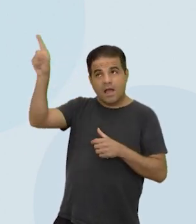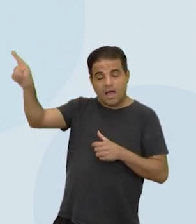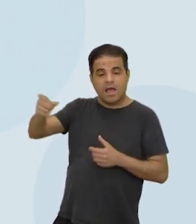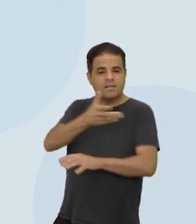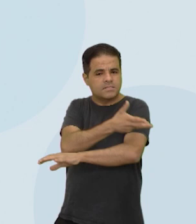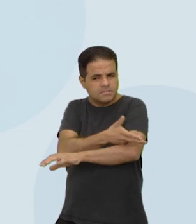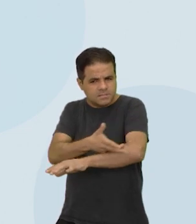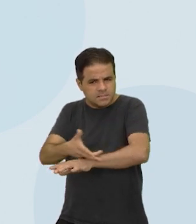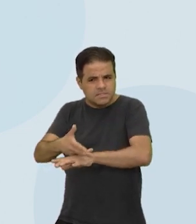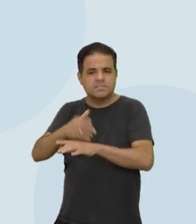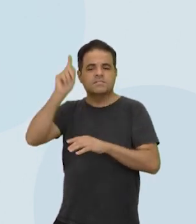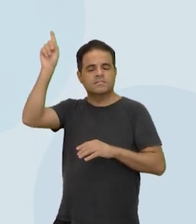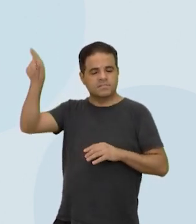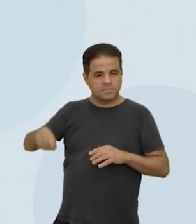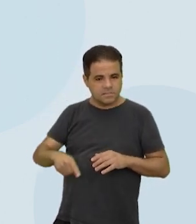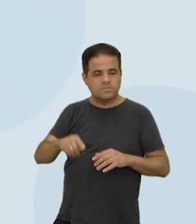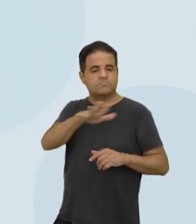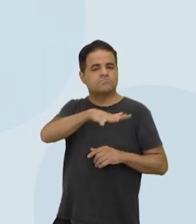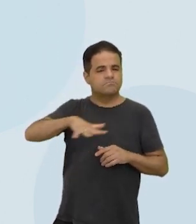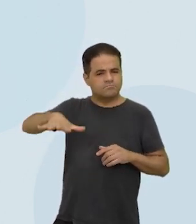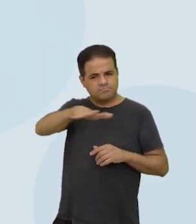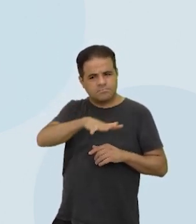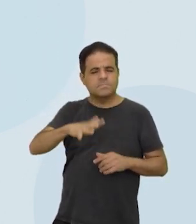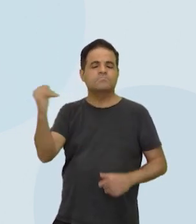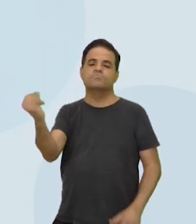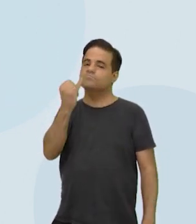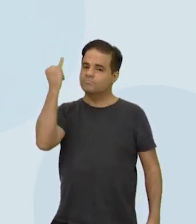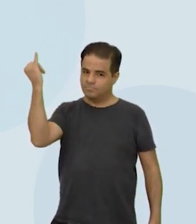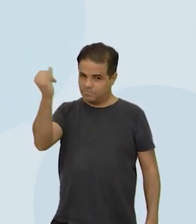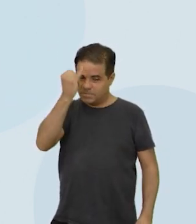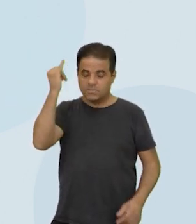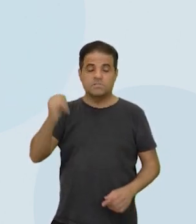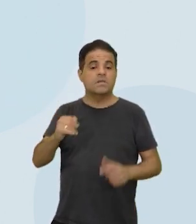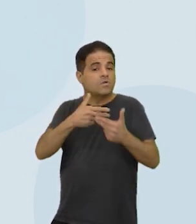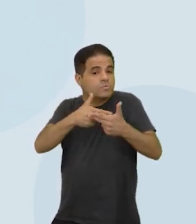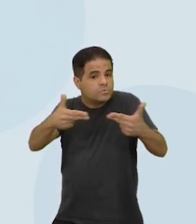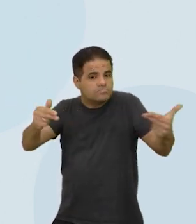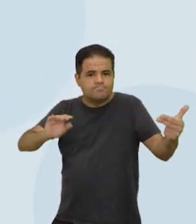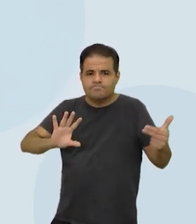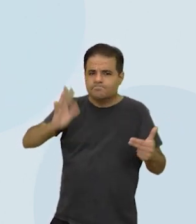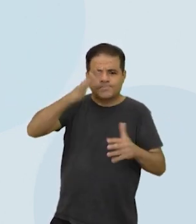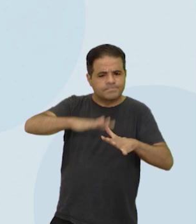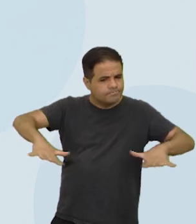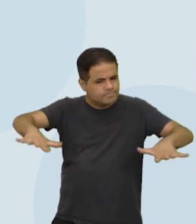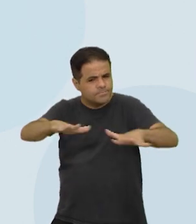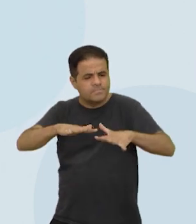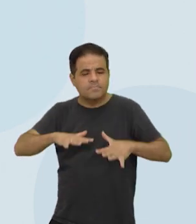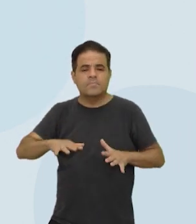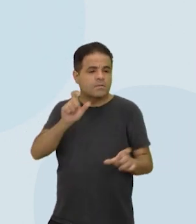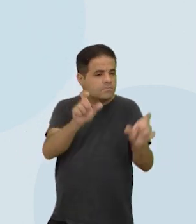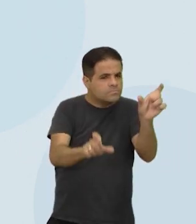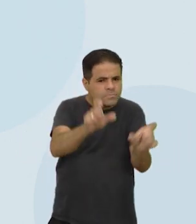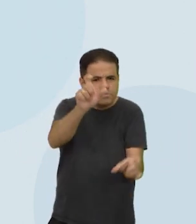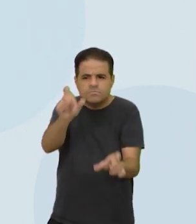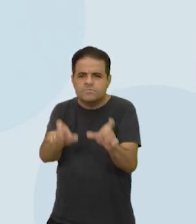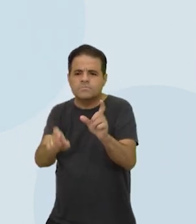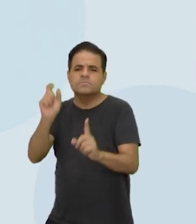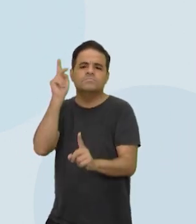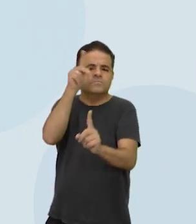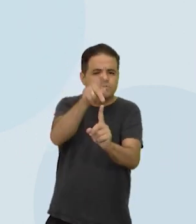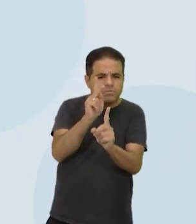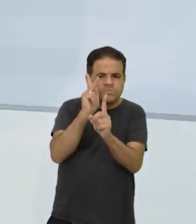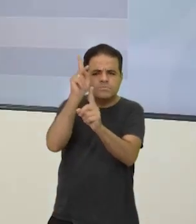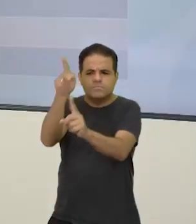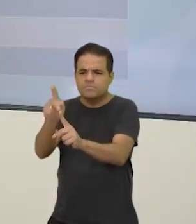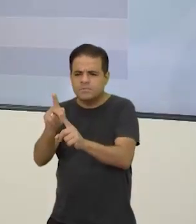de América, ou seja, o espaço é muito importante aí, onde as coisas acontecem. Os personagens, né?